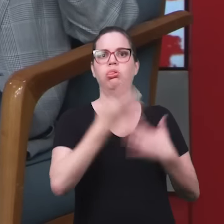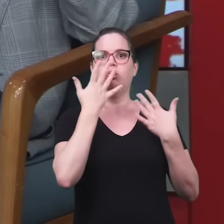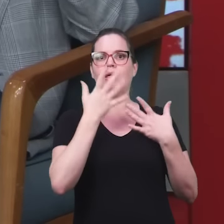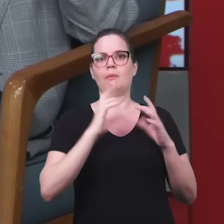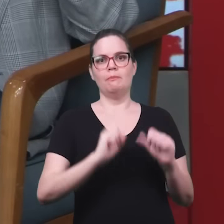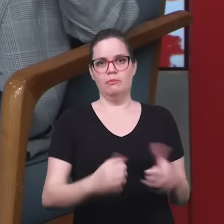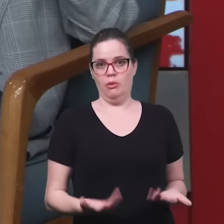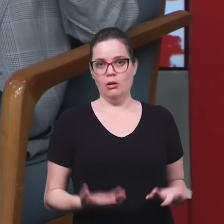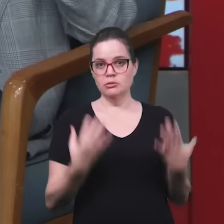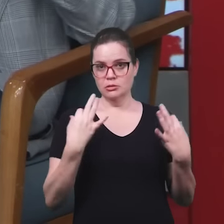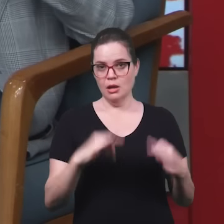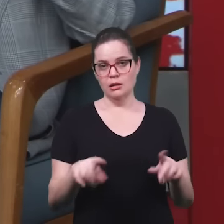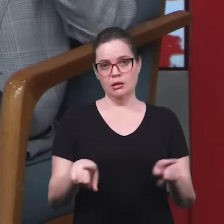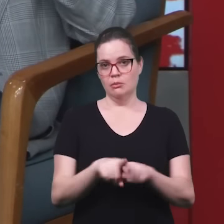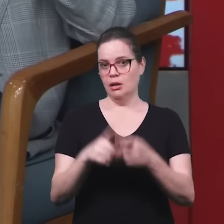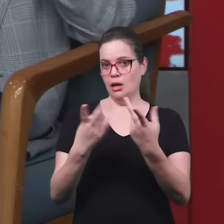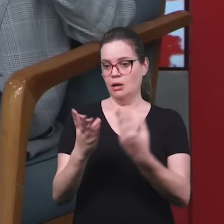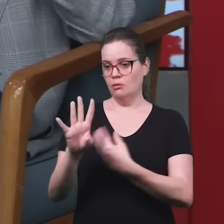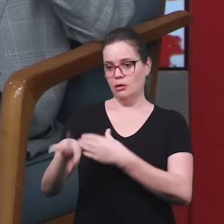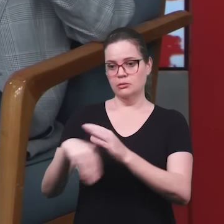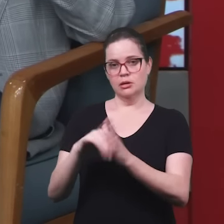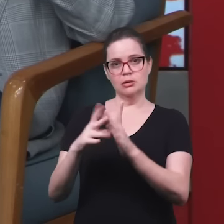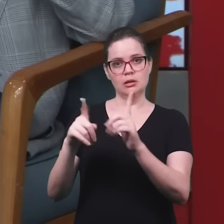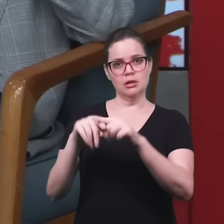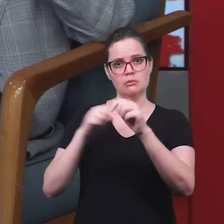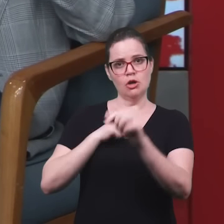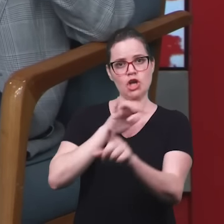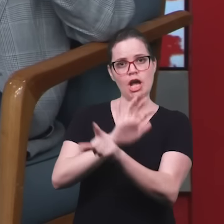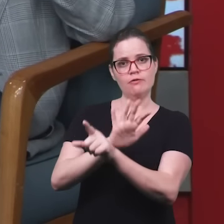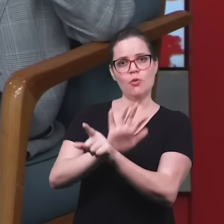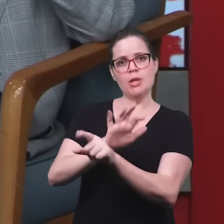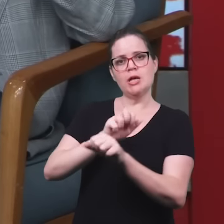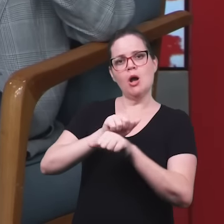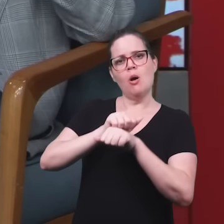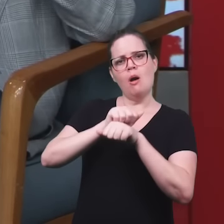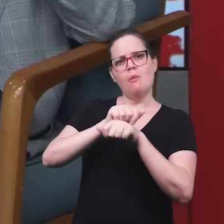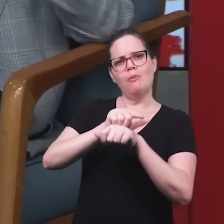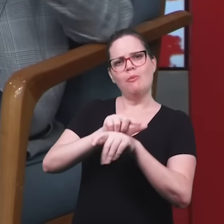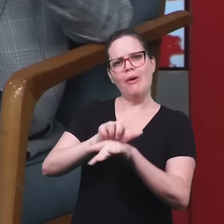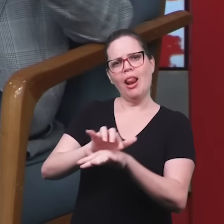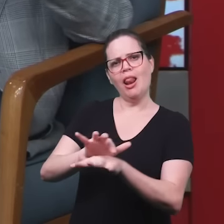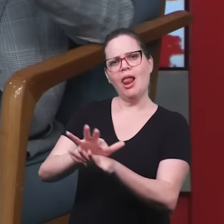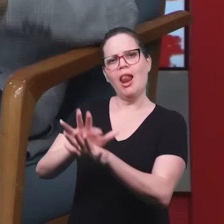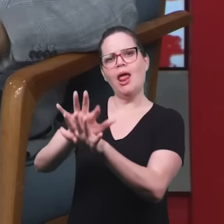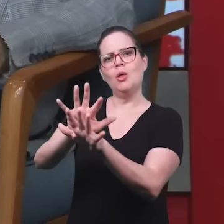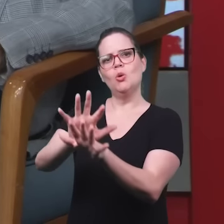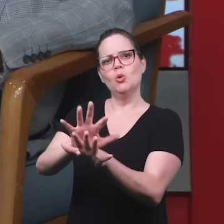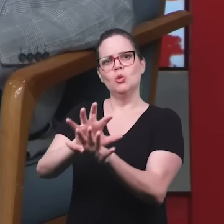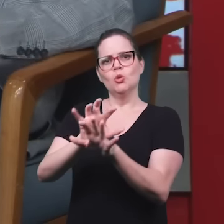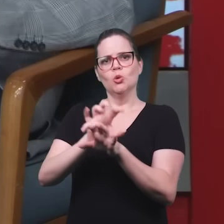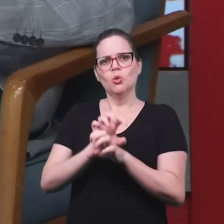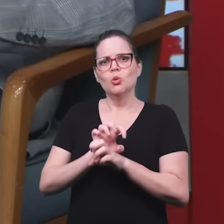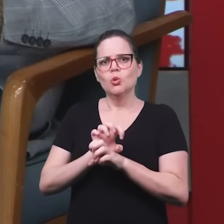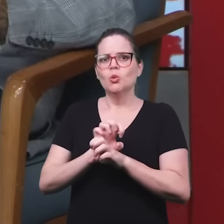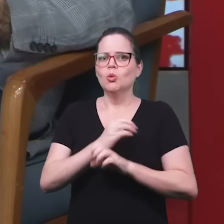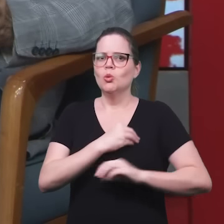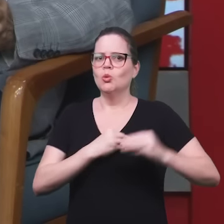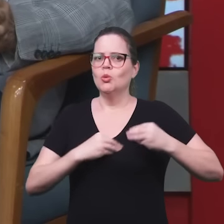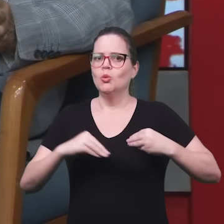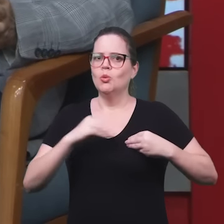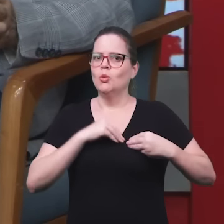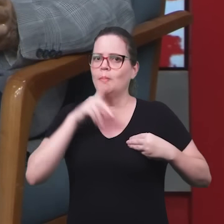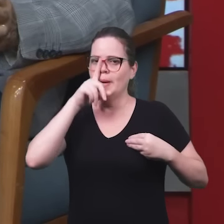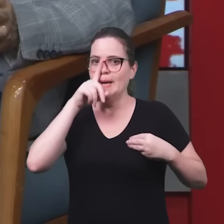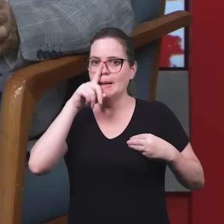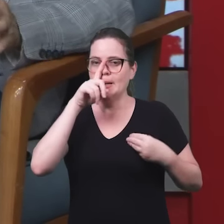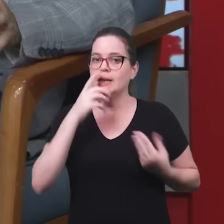assim. A carta de Judas diz que isso é um perigo daqueles que entram,